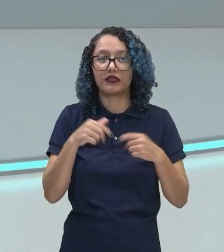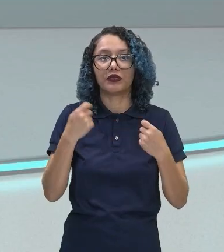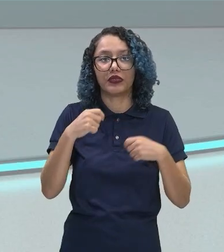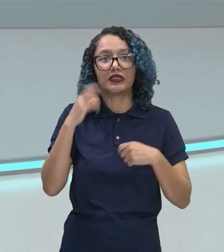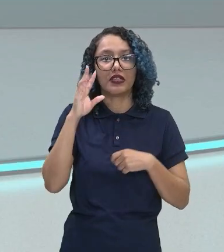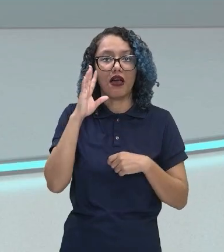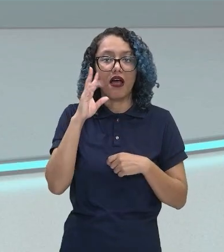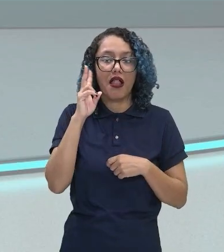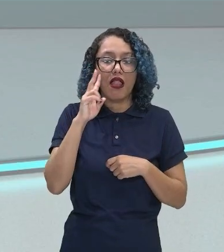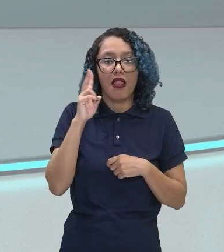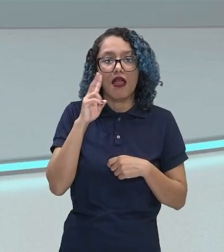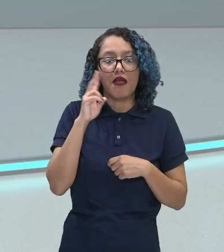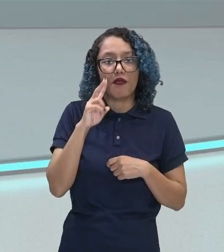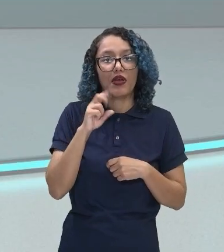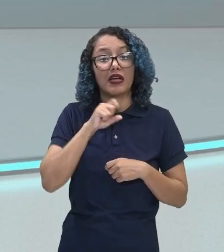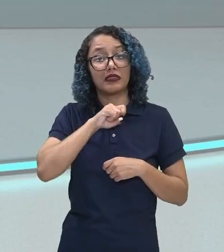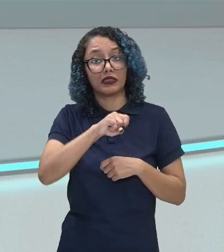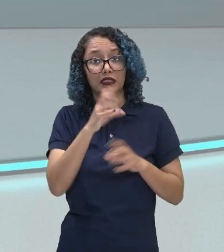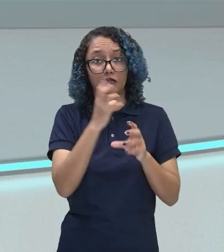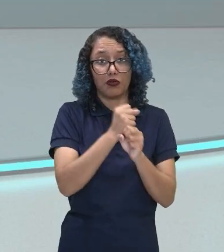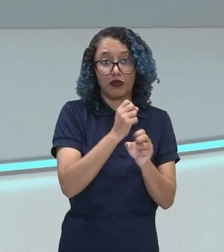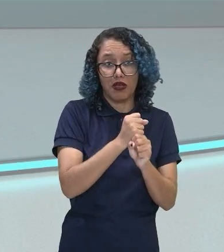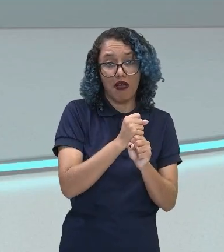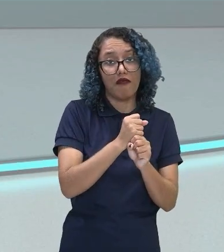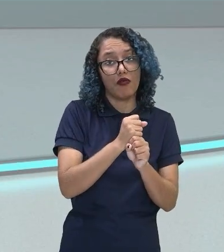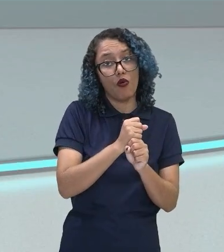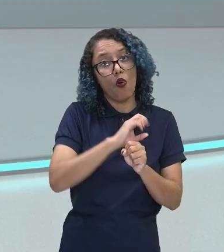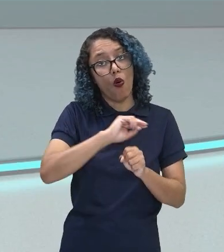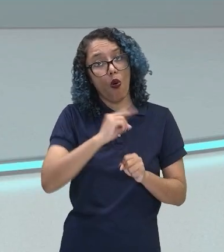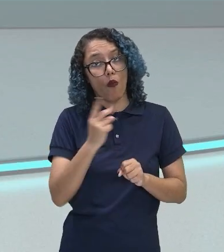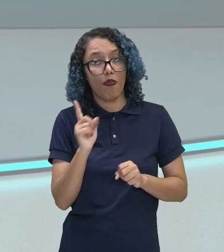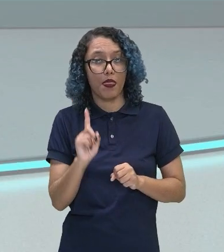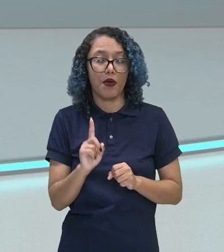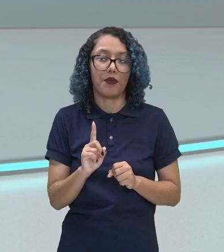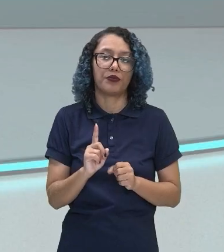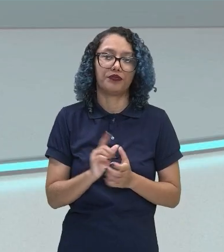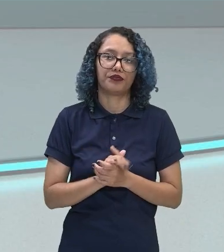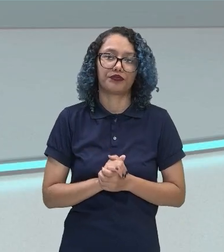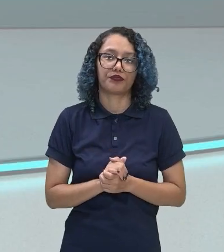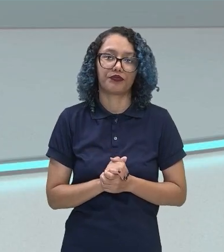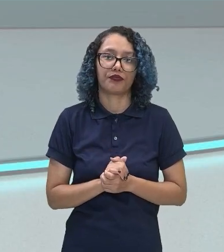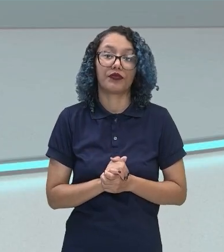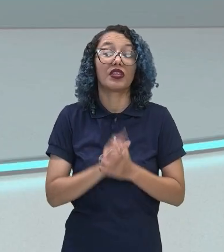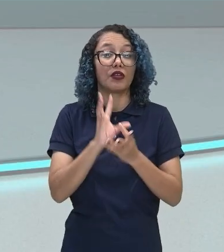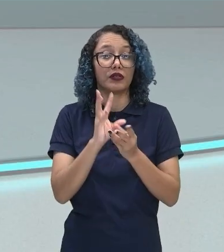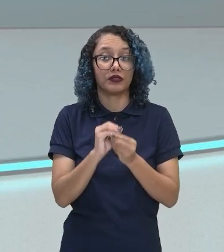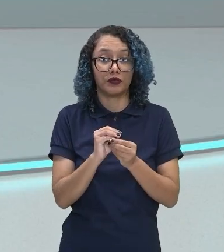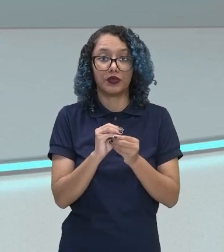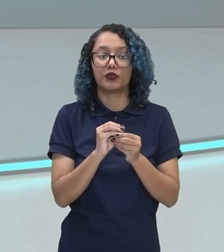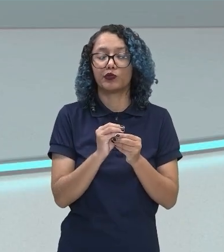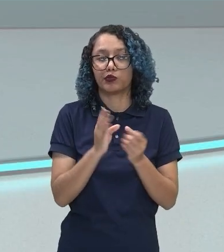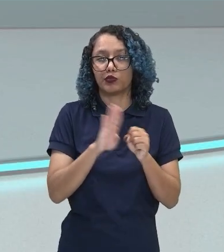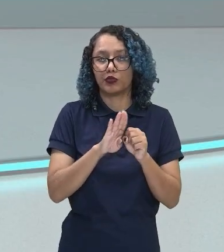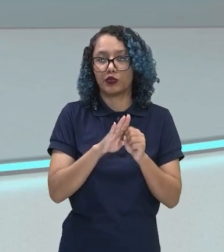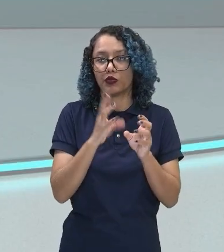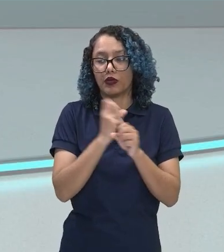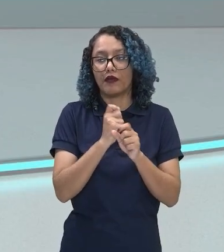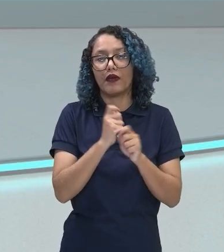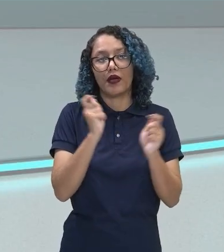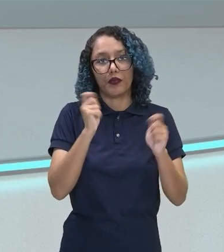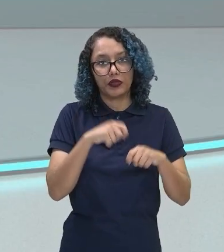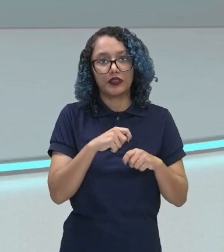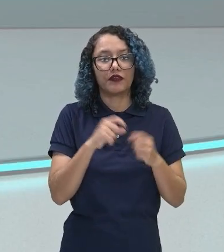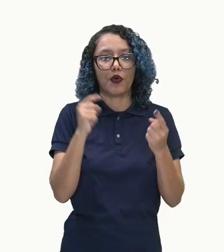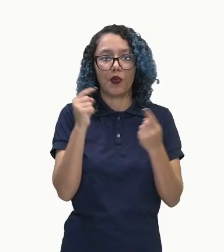substantivo contável, o que é incontável. Em resumo, substantivo contável é aquele que dá para contar em unidades. Algumas